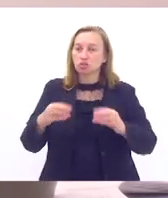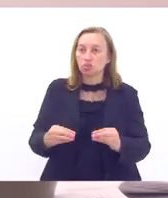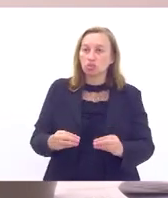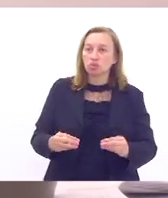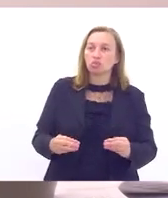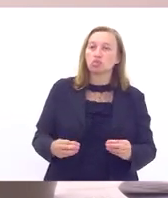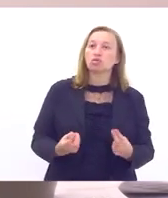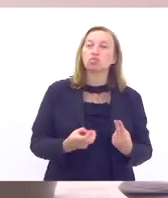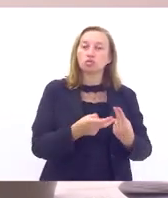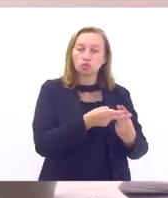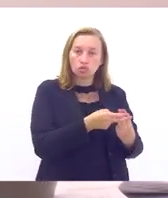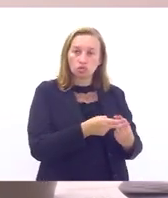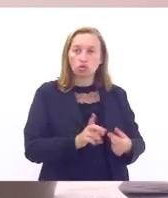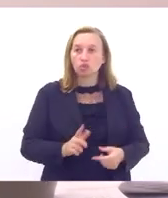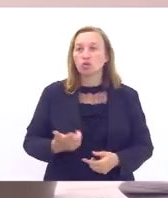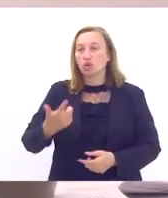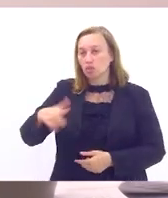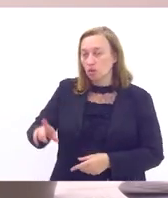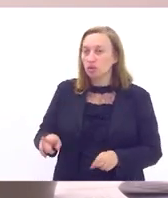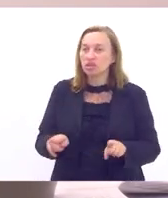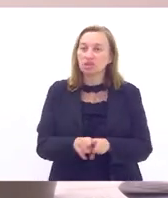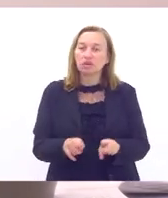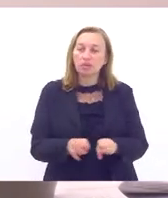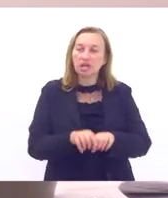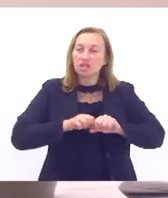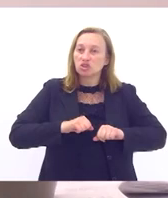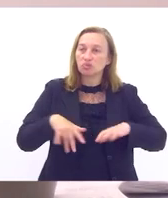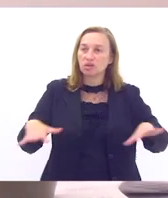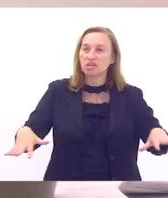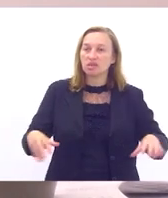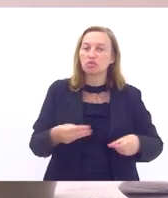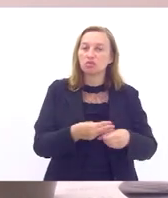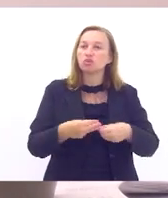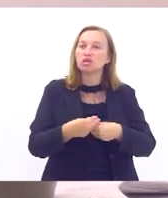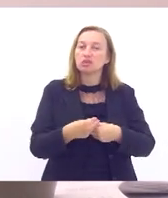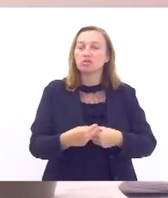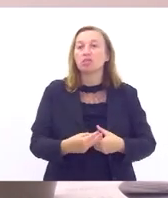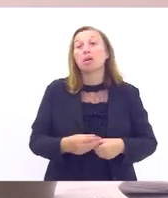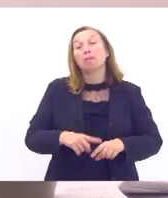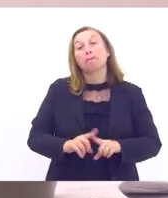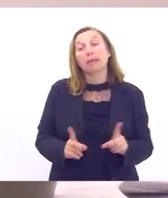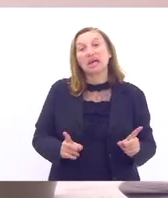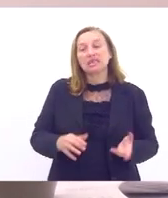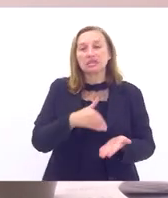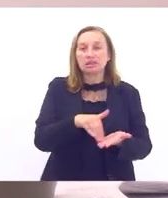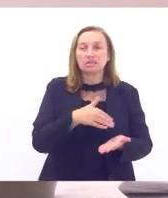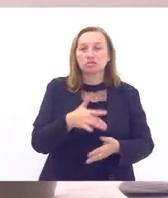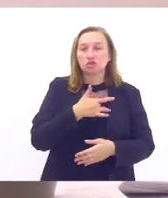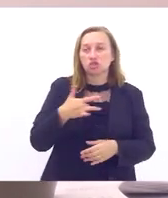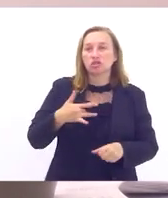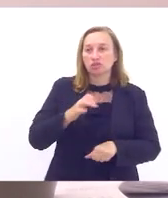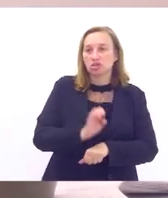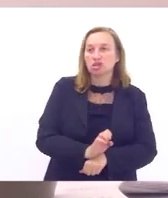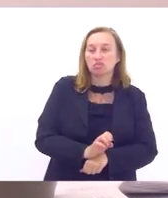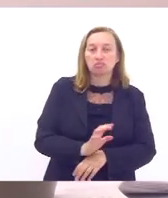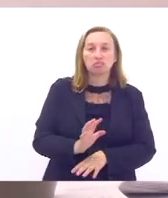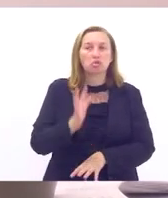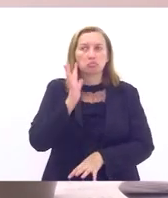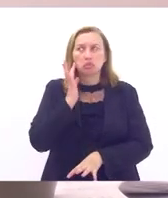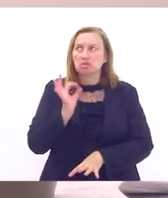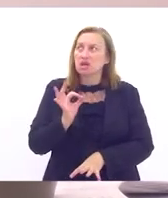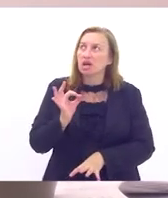SUS. Houve expansão das equipes de atenção primária pelos municípios, mas a Secretaria de Estado de Saúde ainda não decidiu